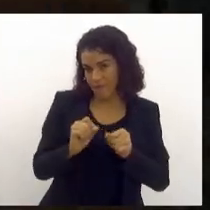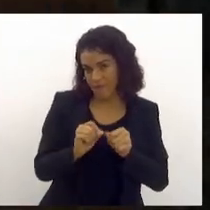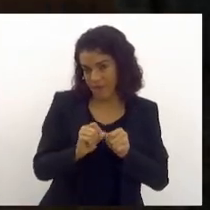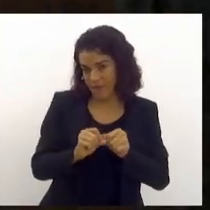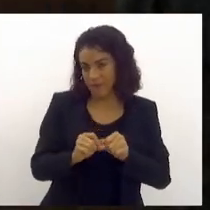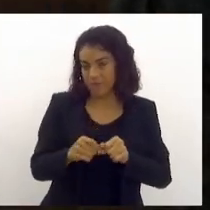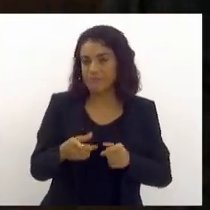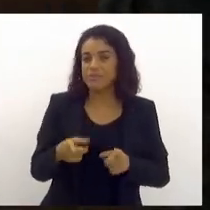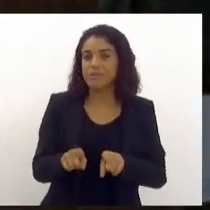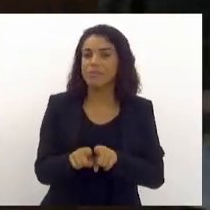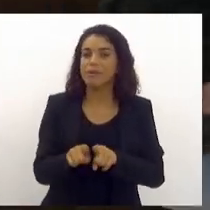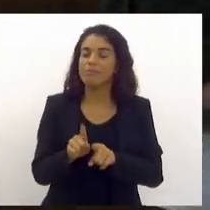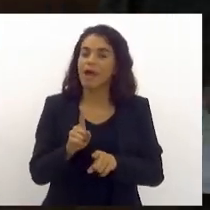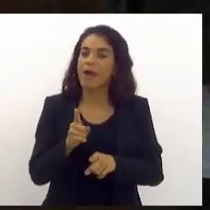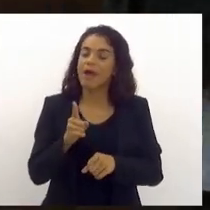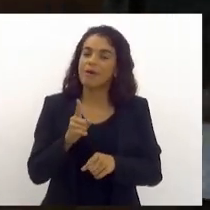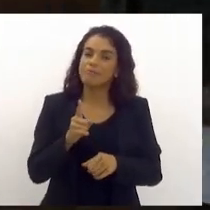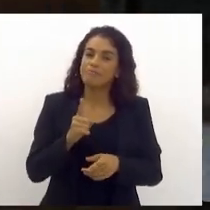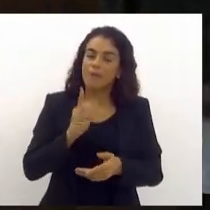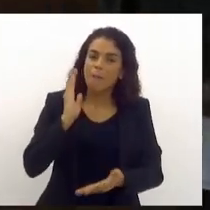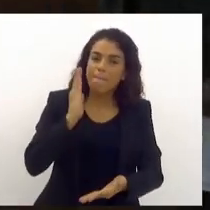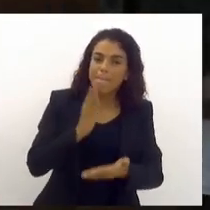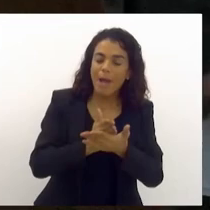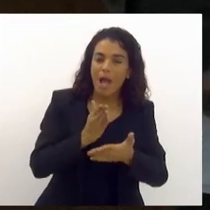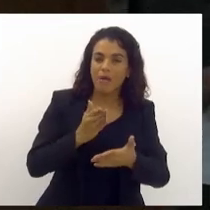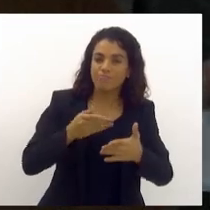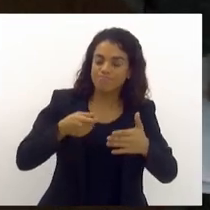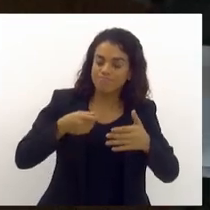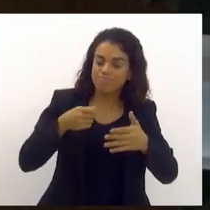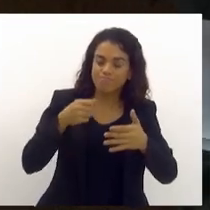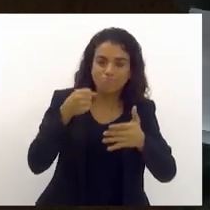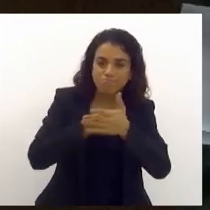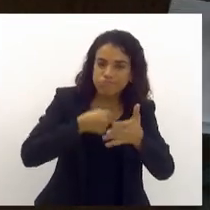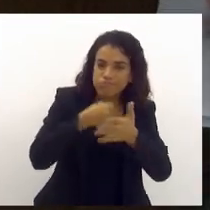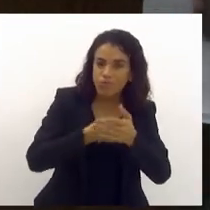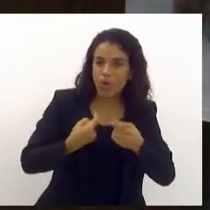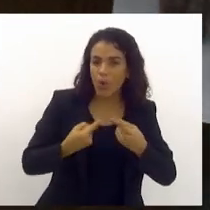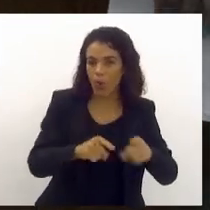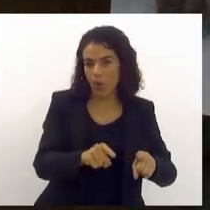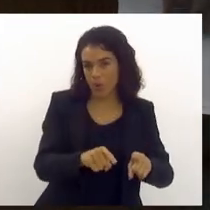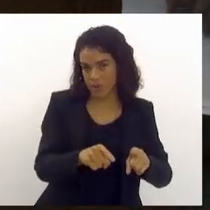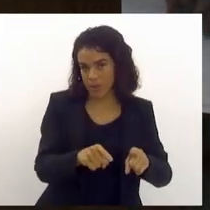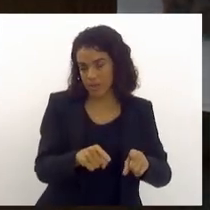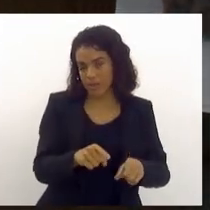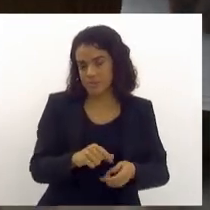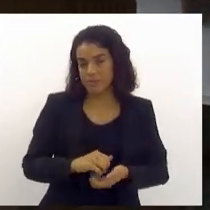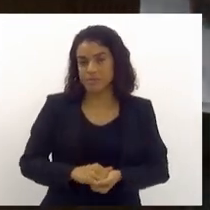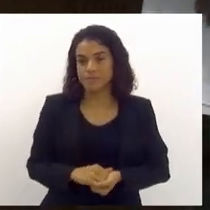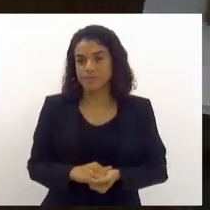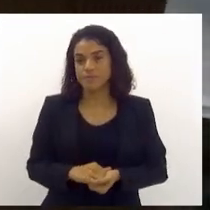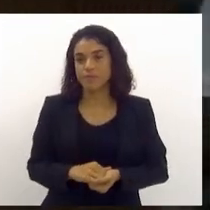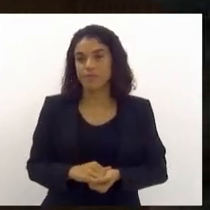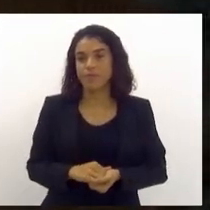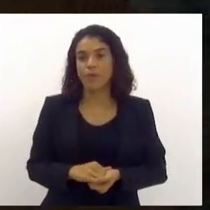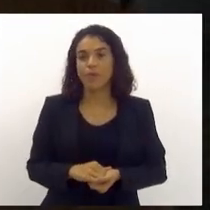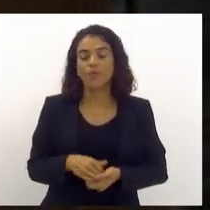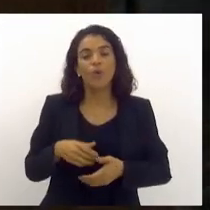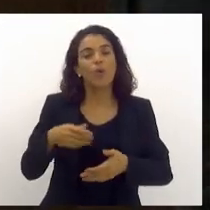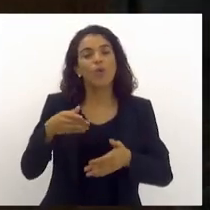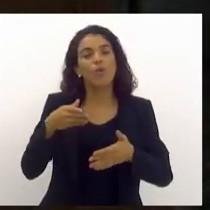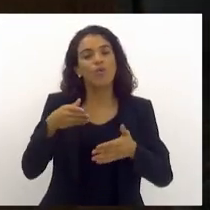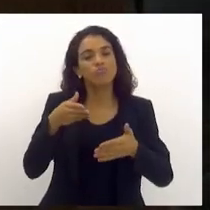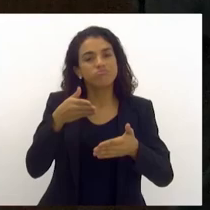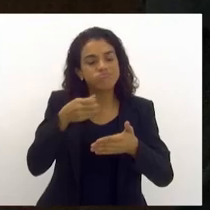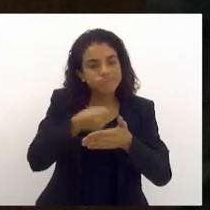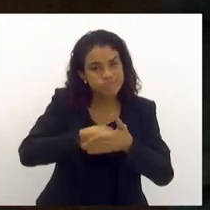polícias para coibir a criminalidade. E aí a gente chega em alguns pontos centrais da discussão. Enfrentamentos, como o que a gente